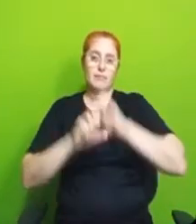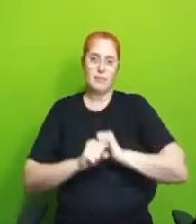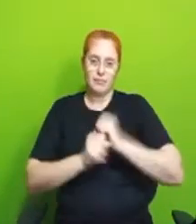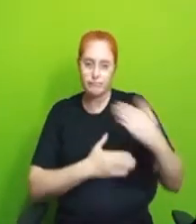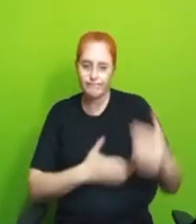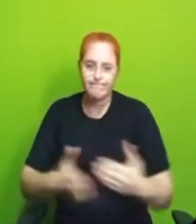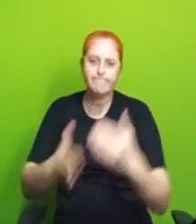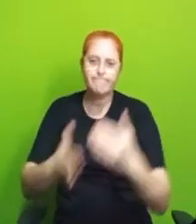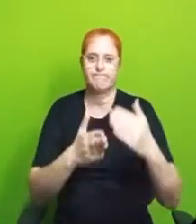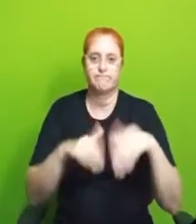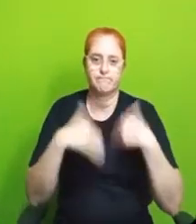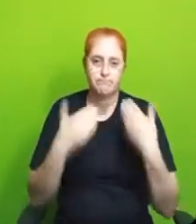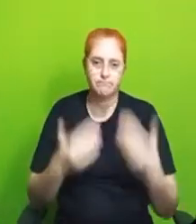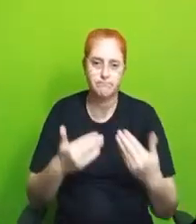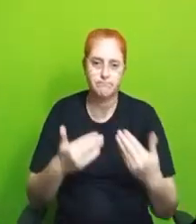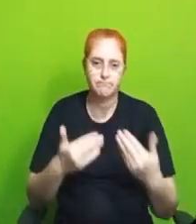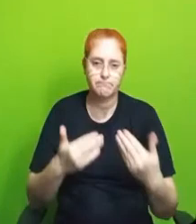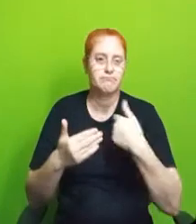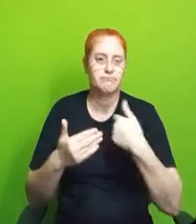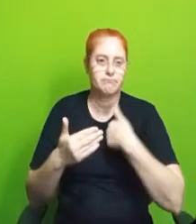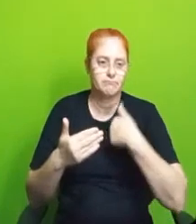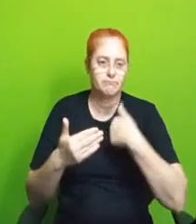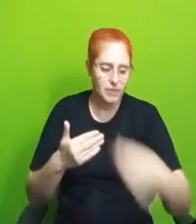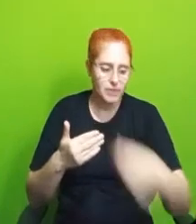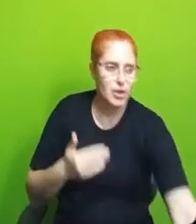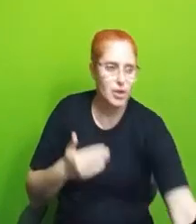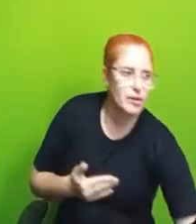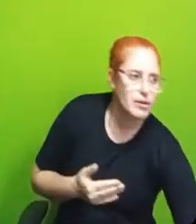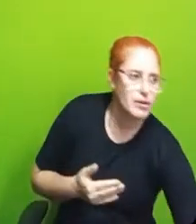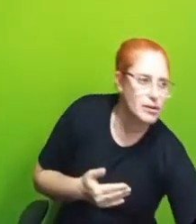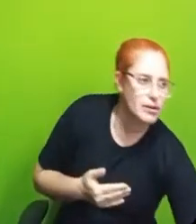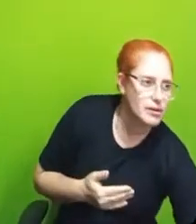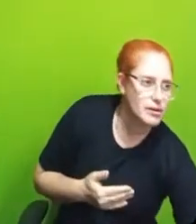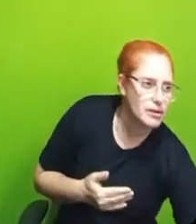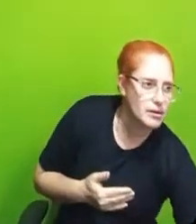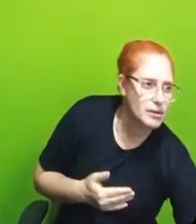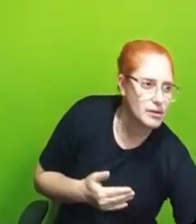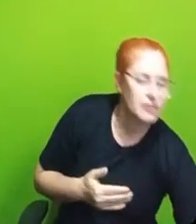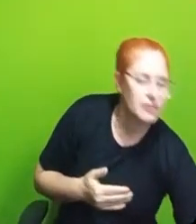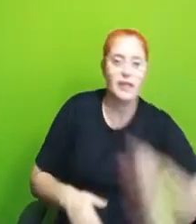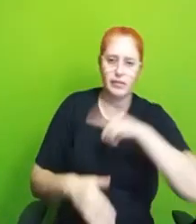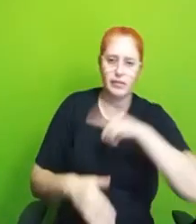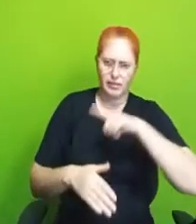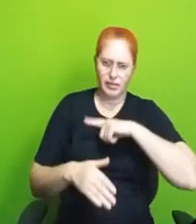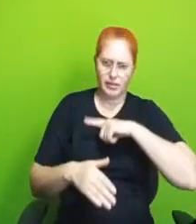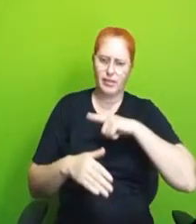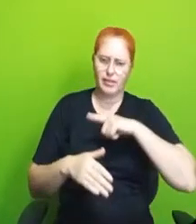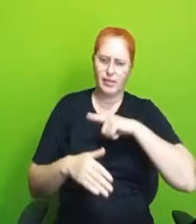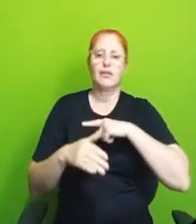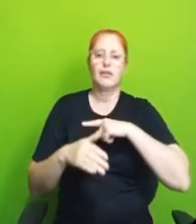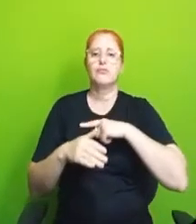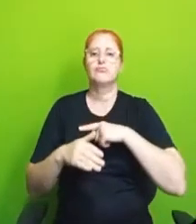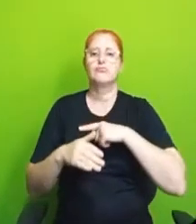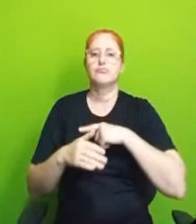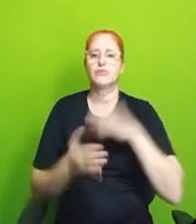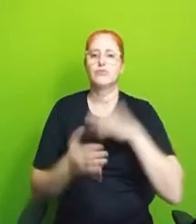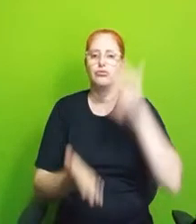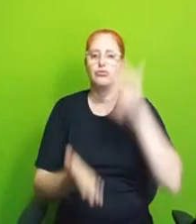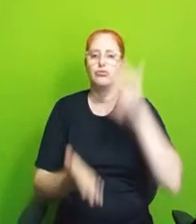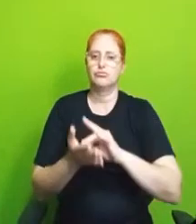eu justamente adoto uma perspectiva feminista materialista, né? Porque na minha visão,